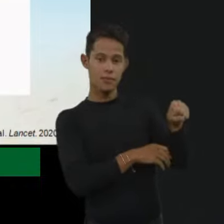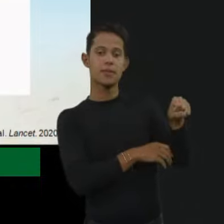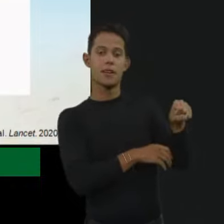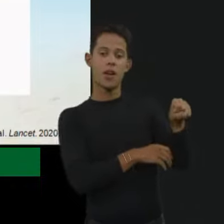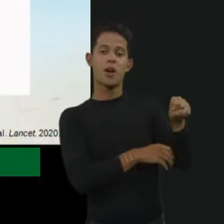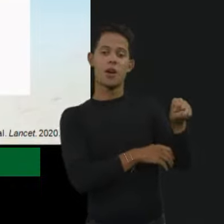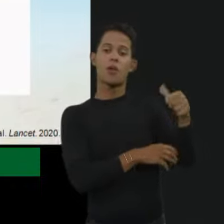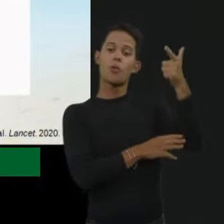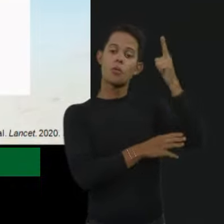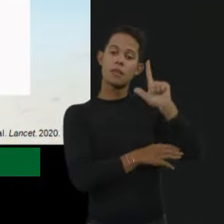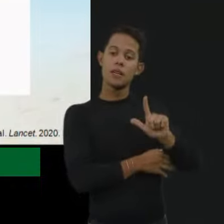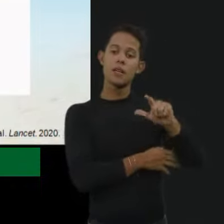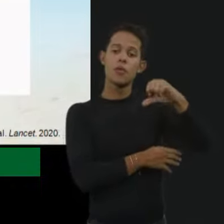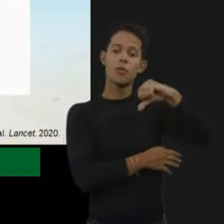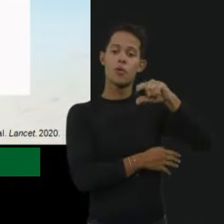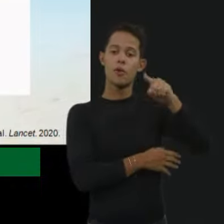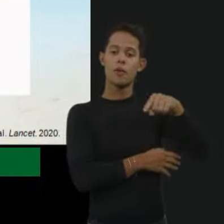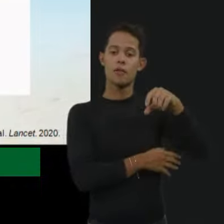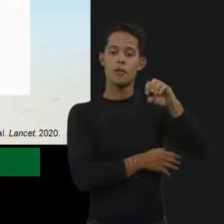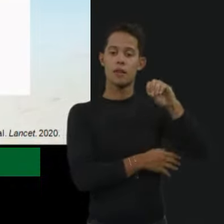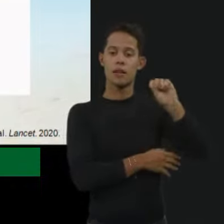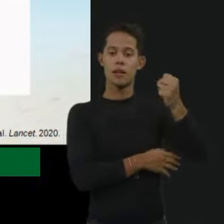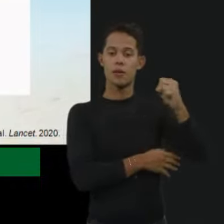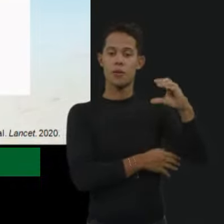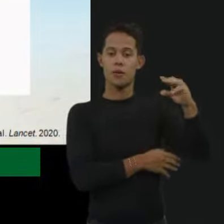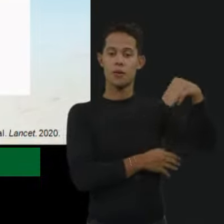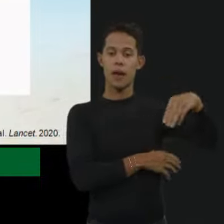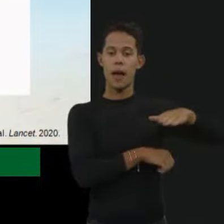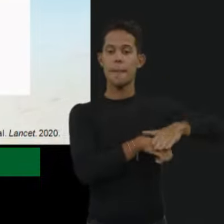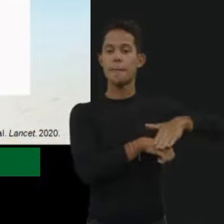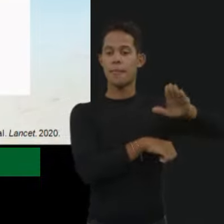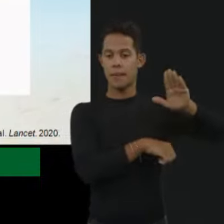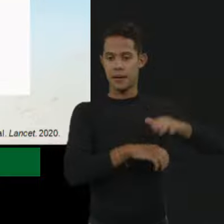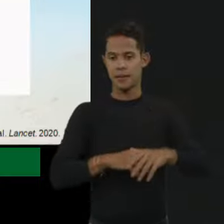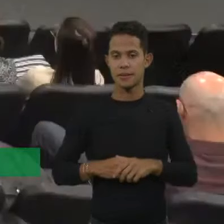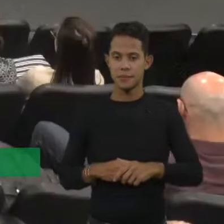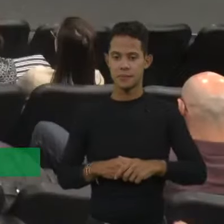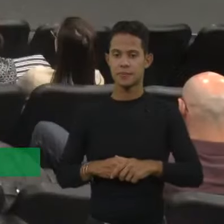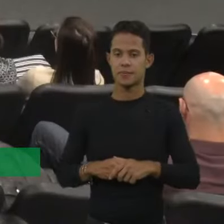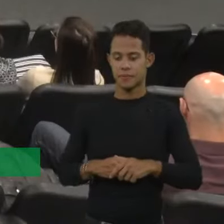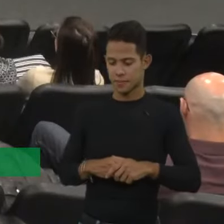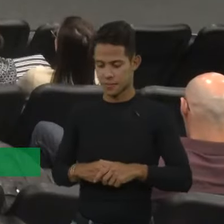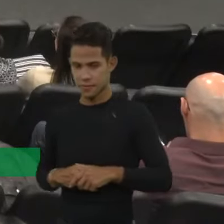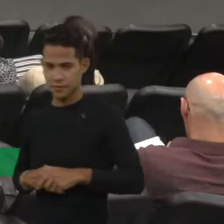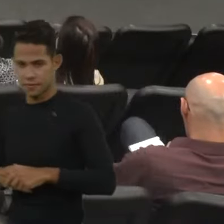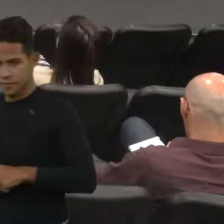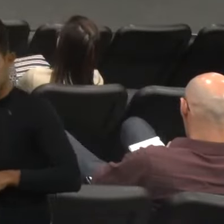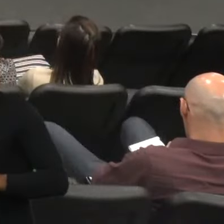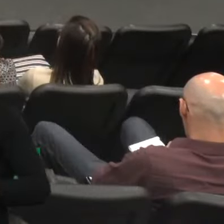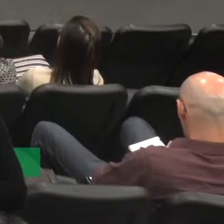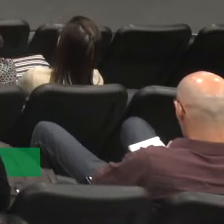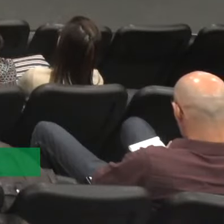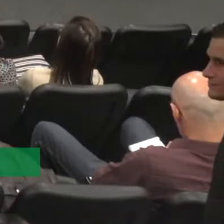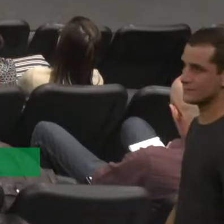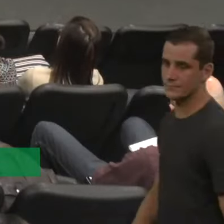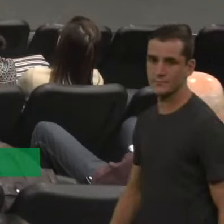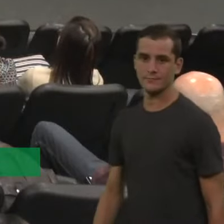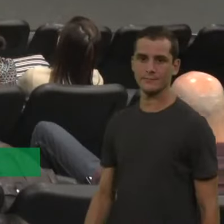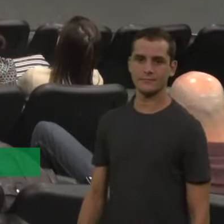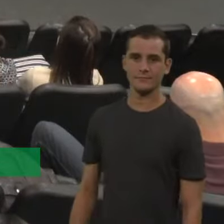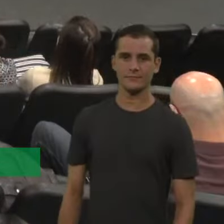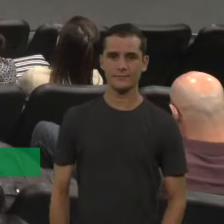foi de 9,08 centímetros a mais. Então, é um novo